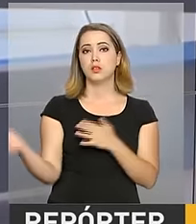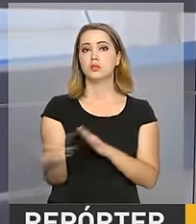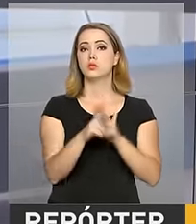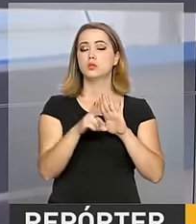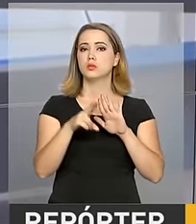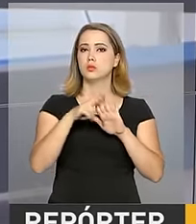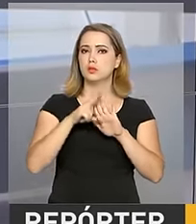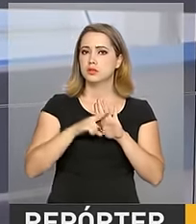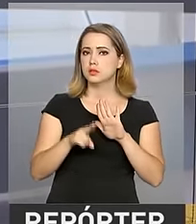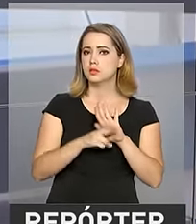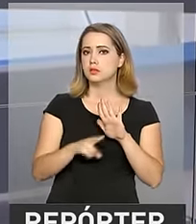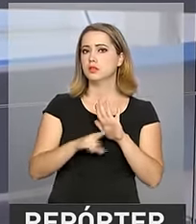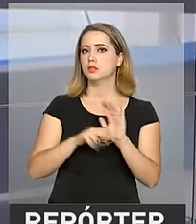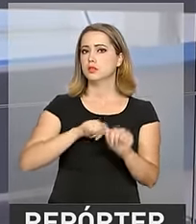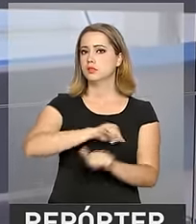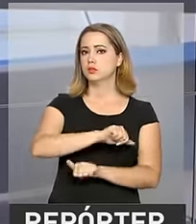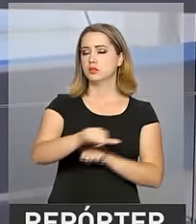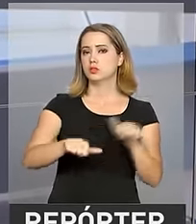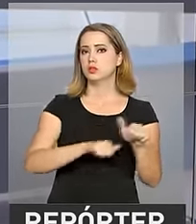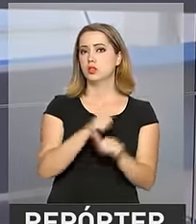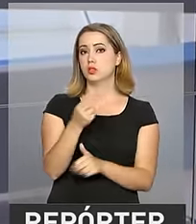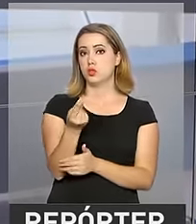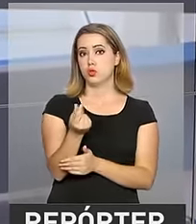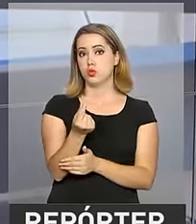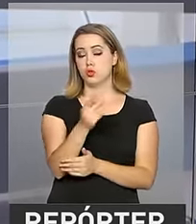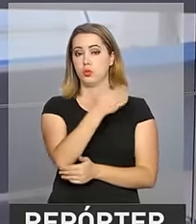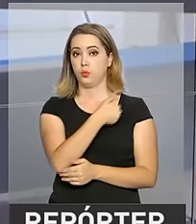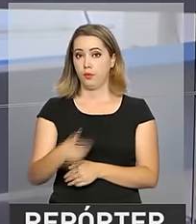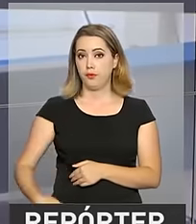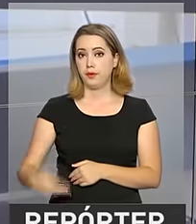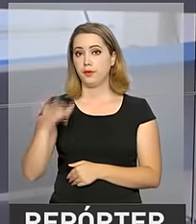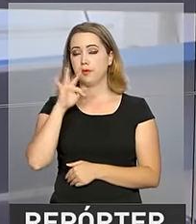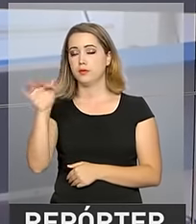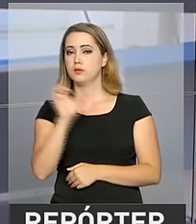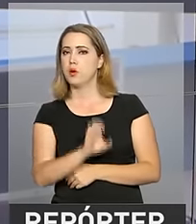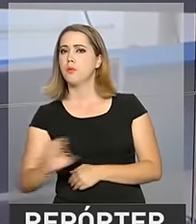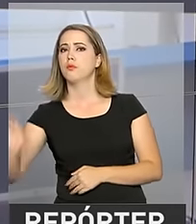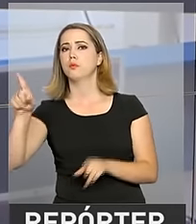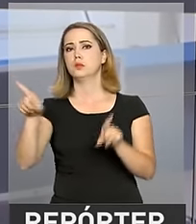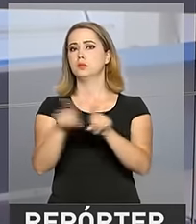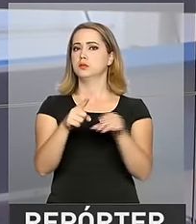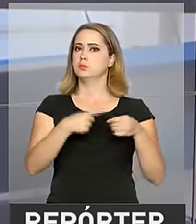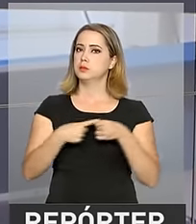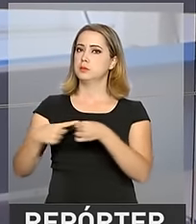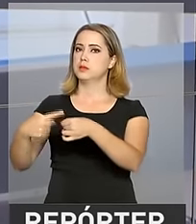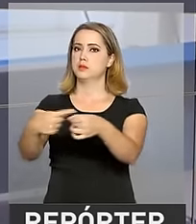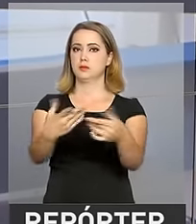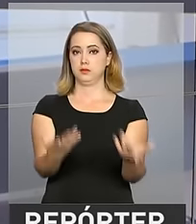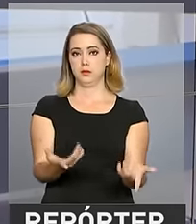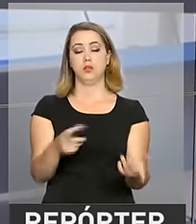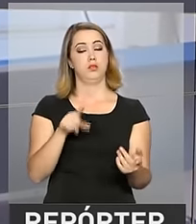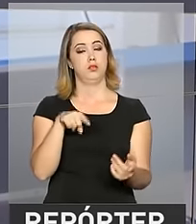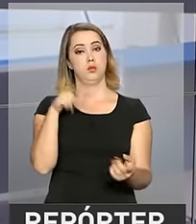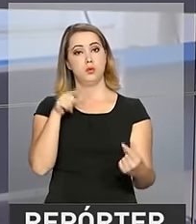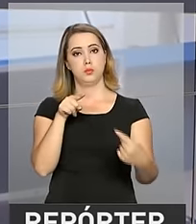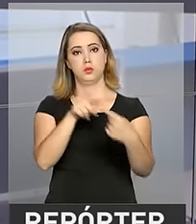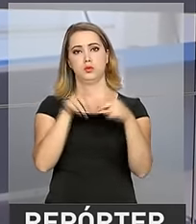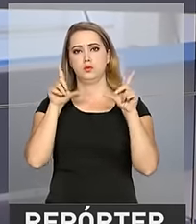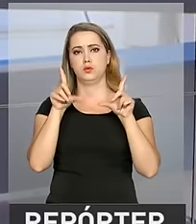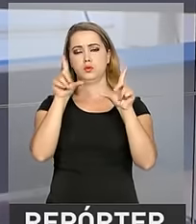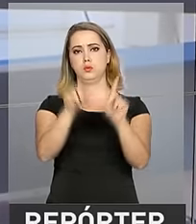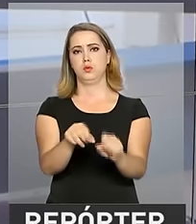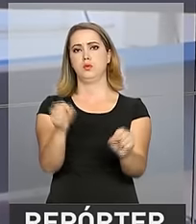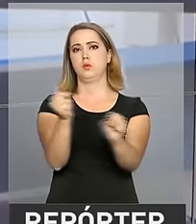regras que tratam de transferências de verbas da União para os estados e municípios. O objetivo é reduzir o número de obras paradas no